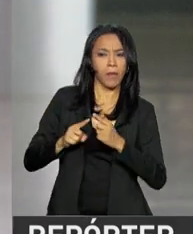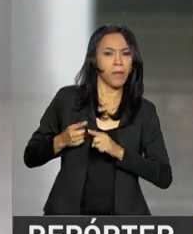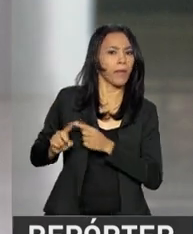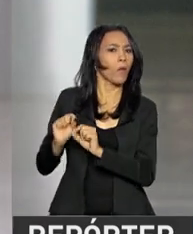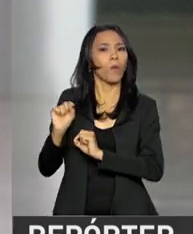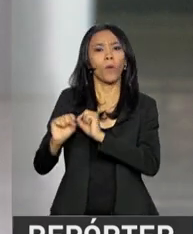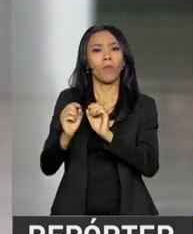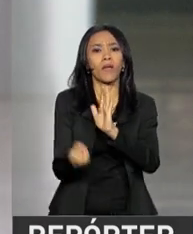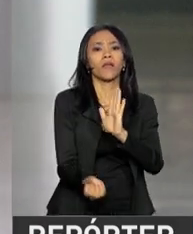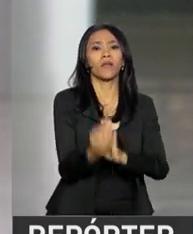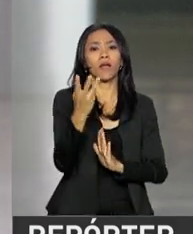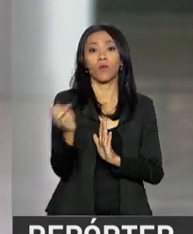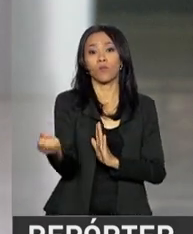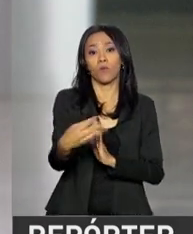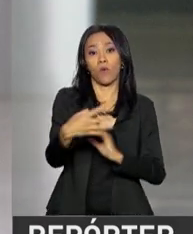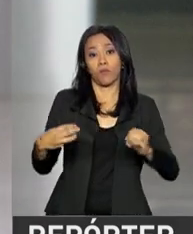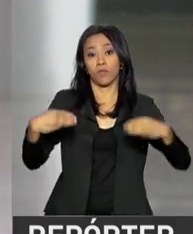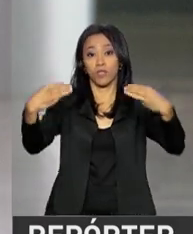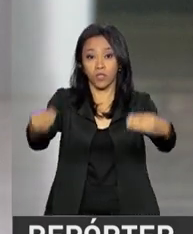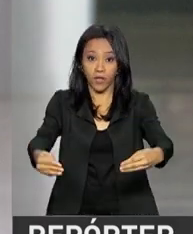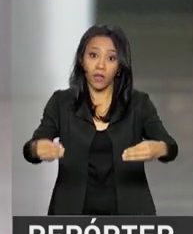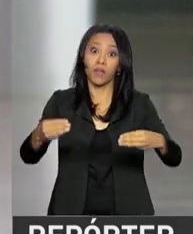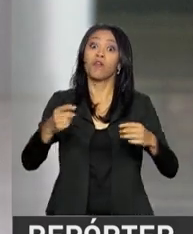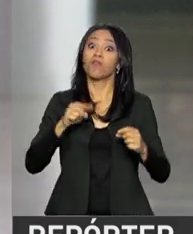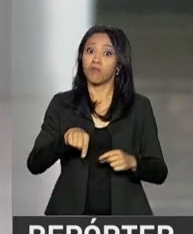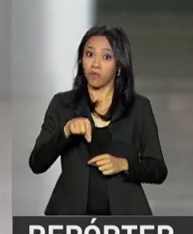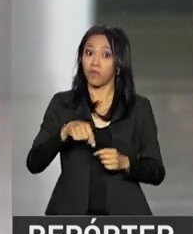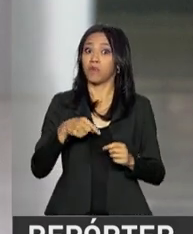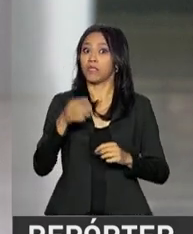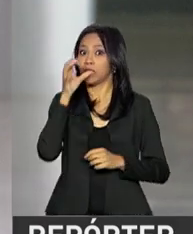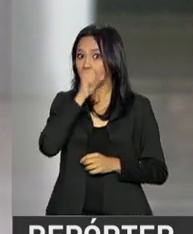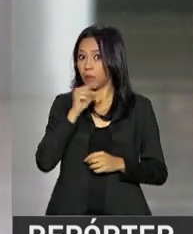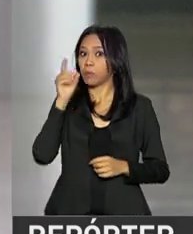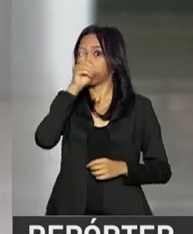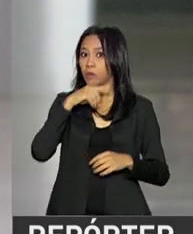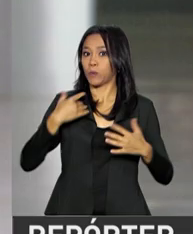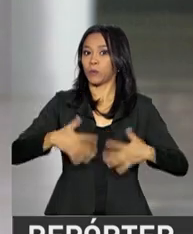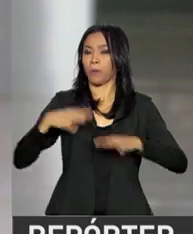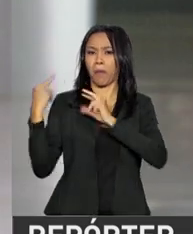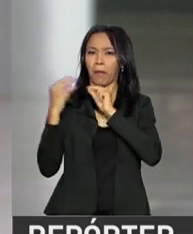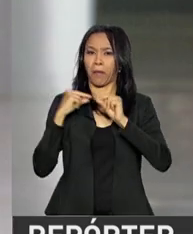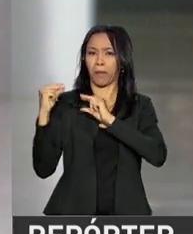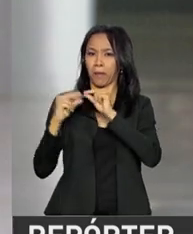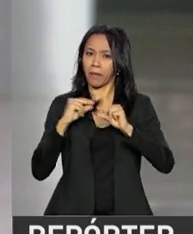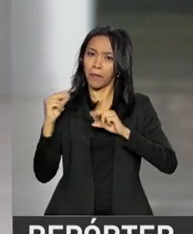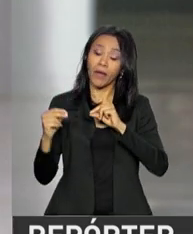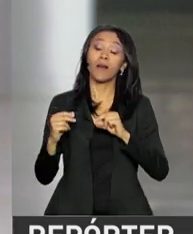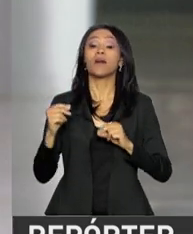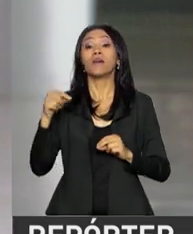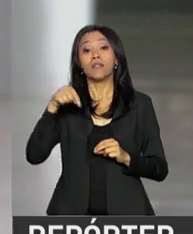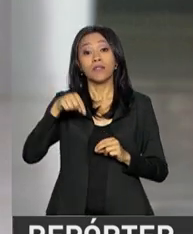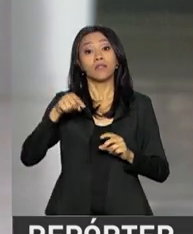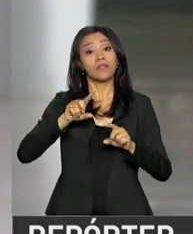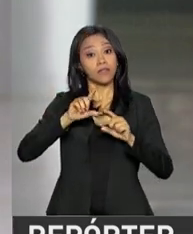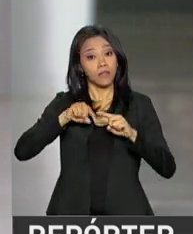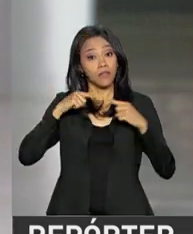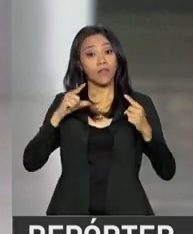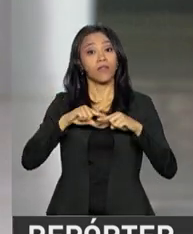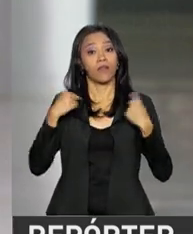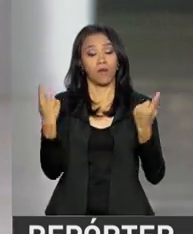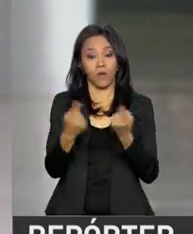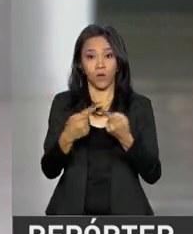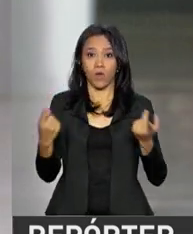desse novo ministério se estenderam durante o final de semana na noite deste domingo o presidente michel temer se reuniu no palácio da alvorada com